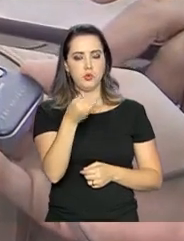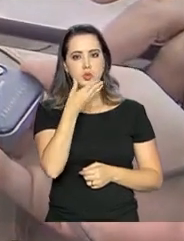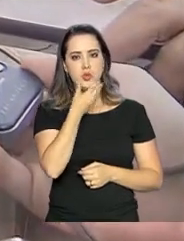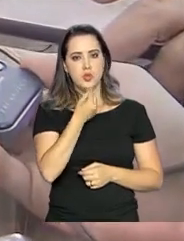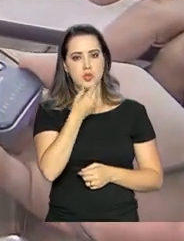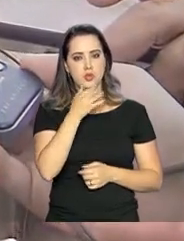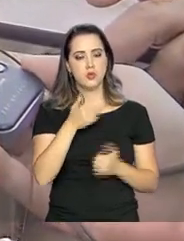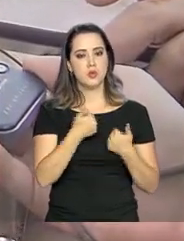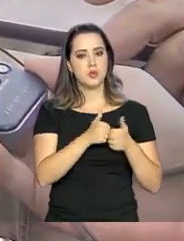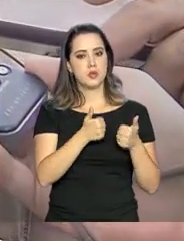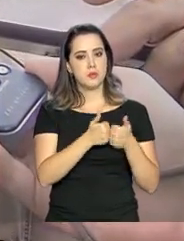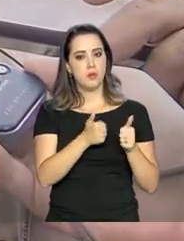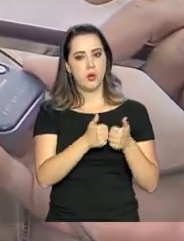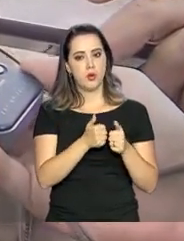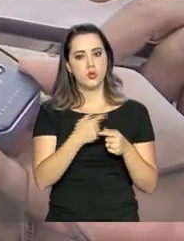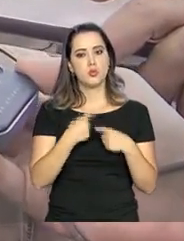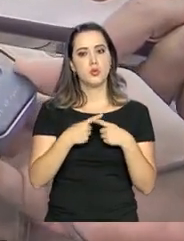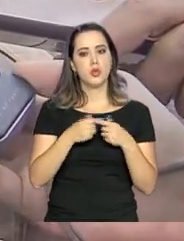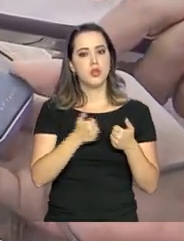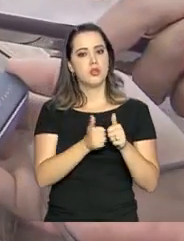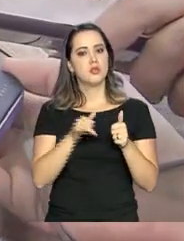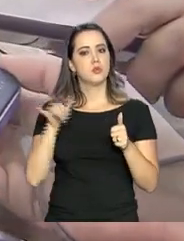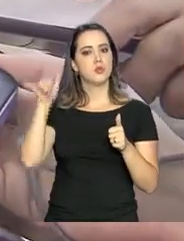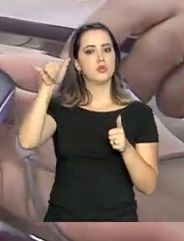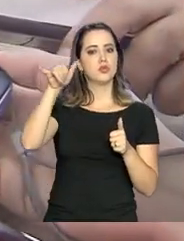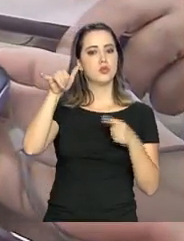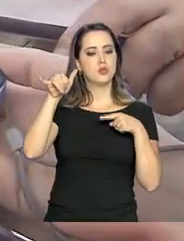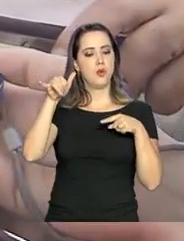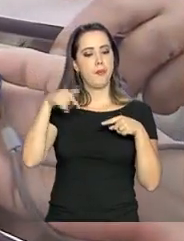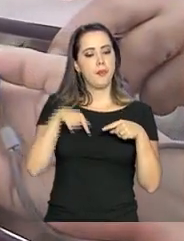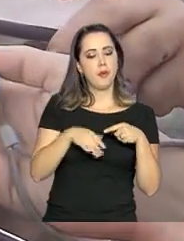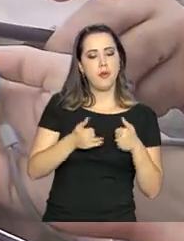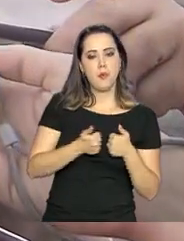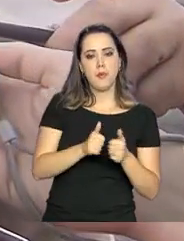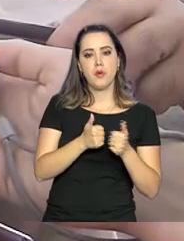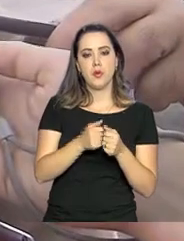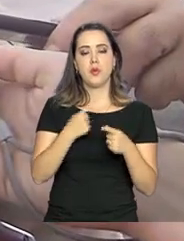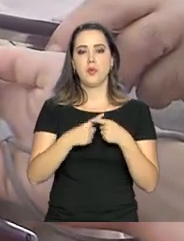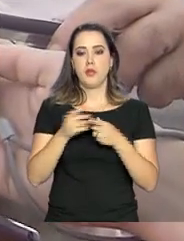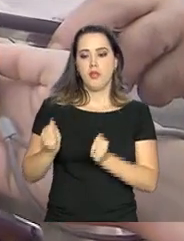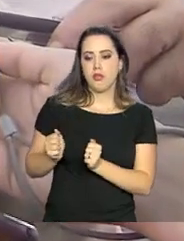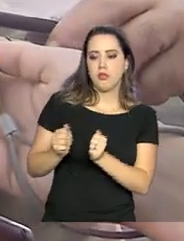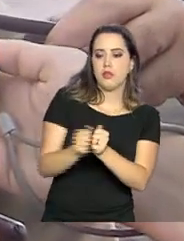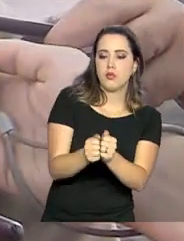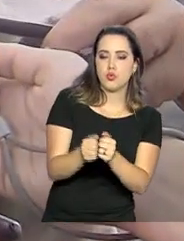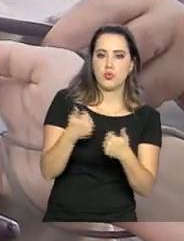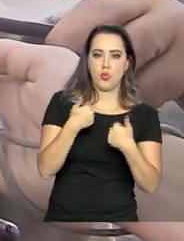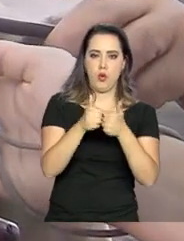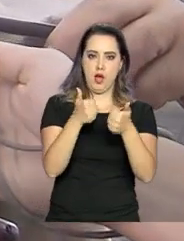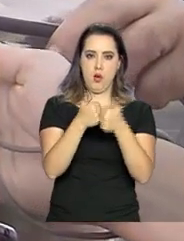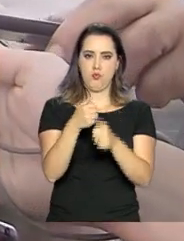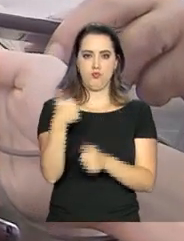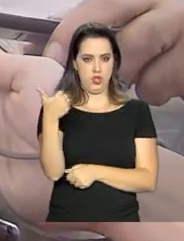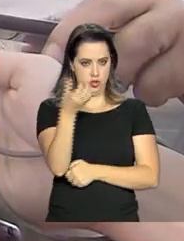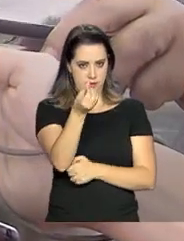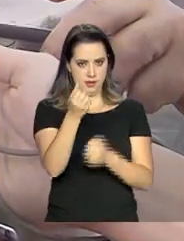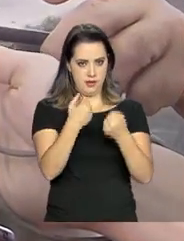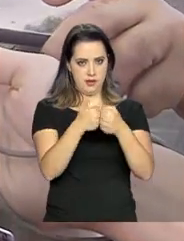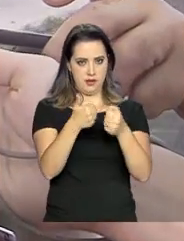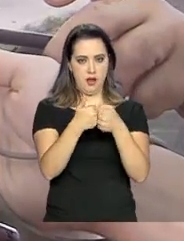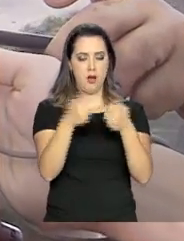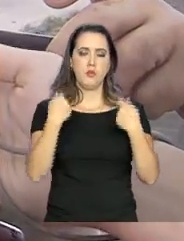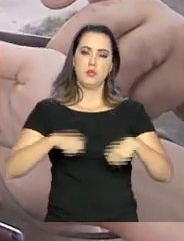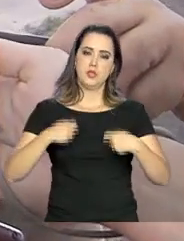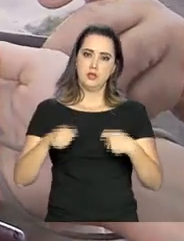terra. E por que por terra e não por via aérea? Porque eles estão trazendo 16 caminhonetes, ou seja, os veículos 4x4 que eles